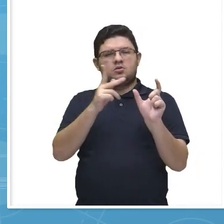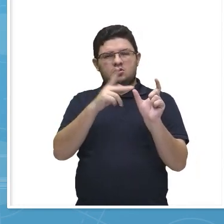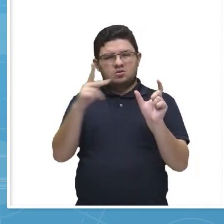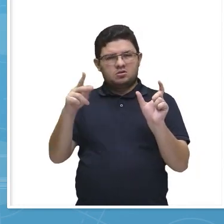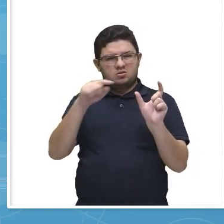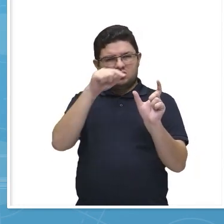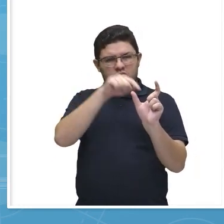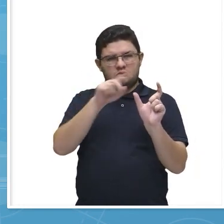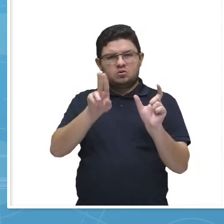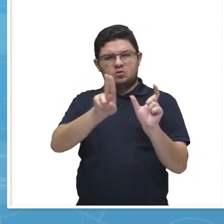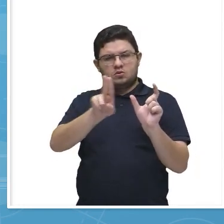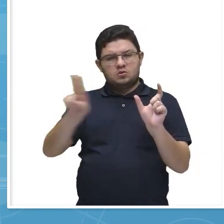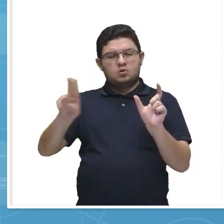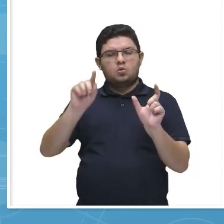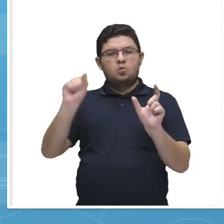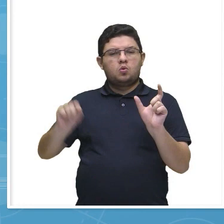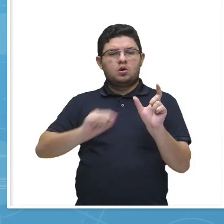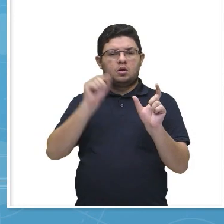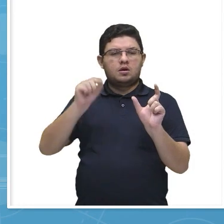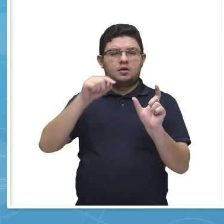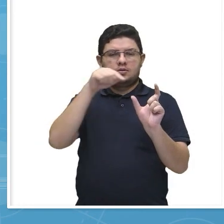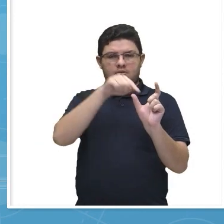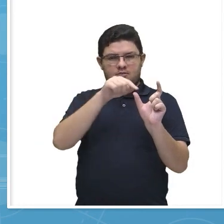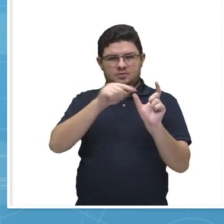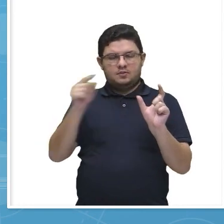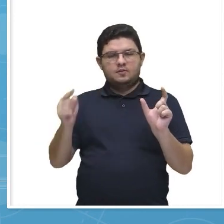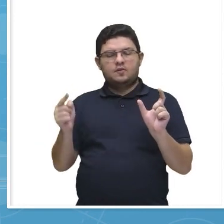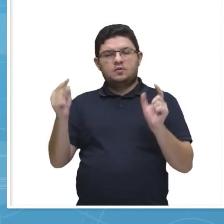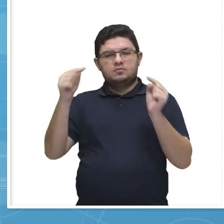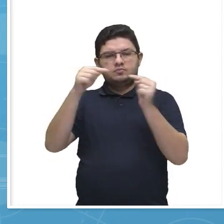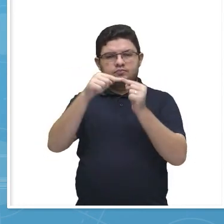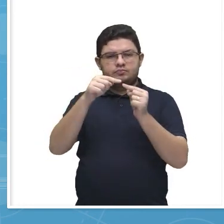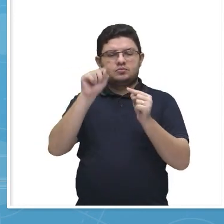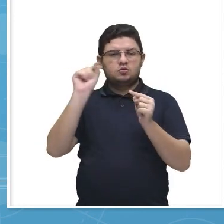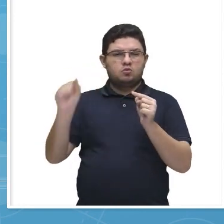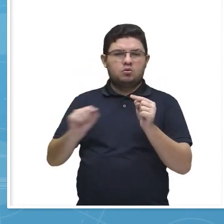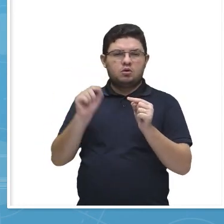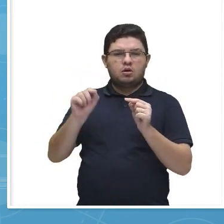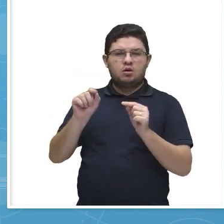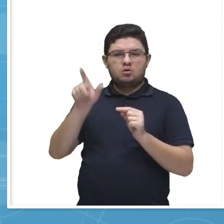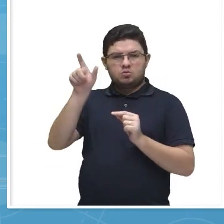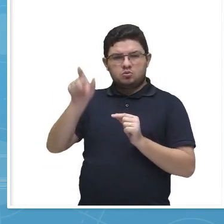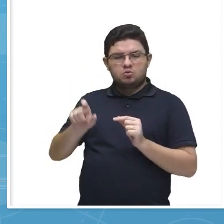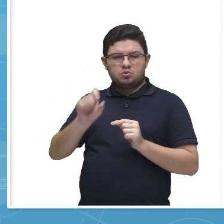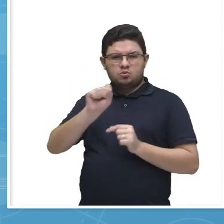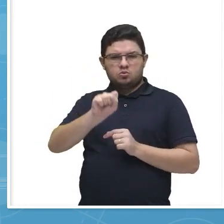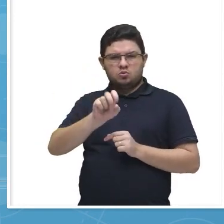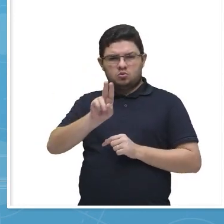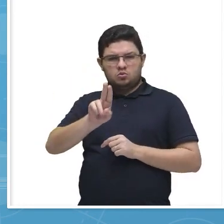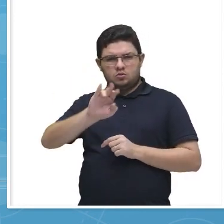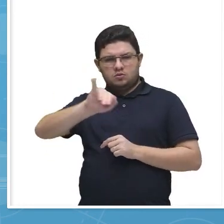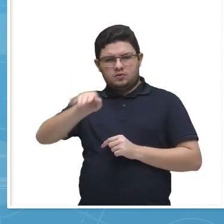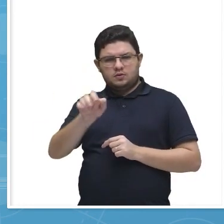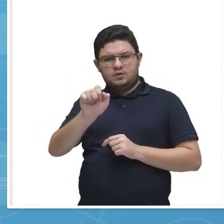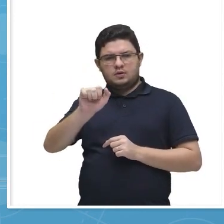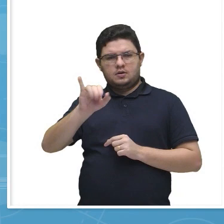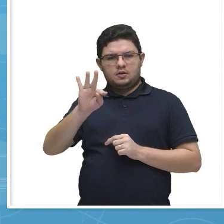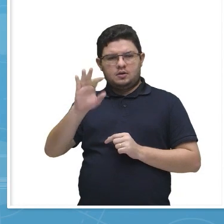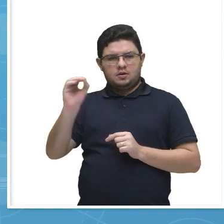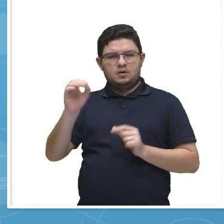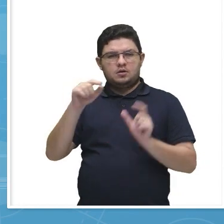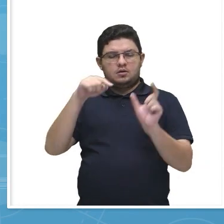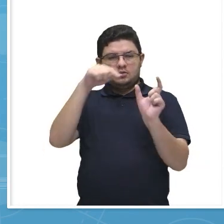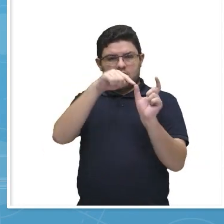O predicado é o predicativo do sujeito. O verbo utilizado no predicado nominal é o verbo de ligação. Vamos